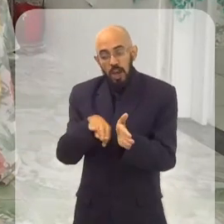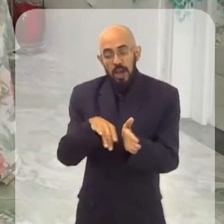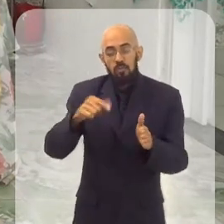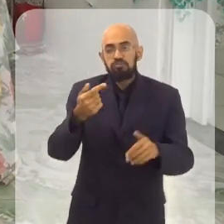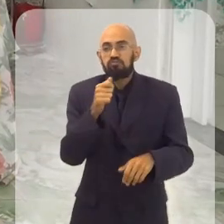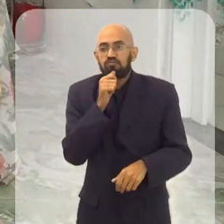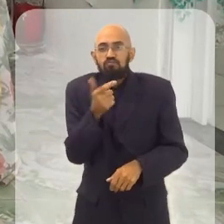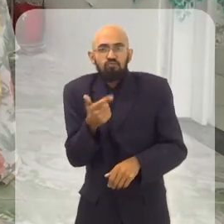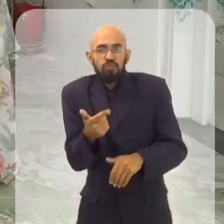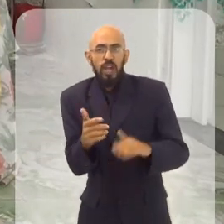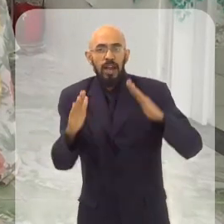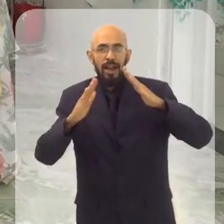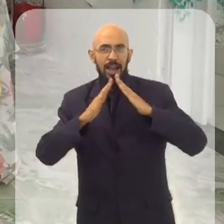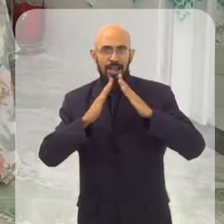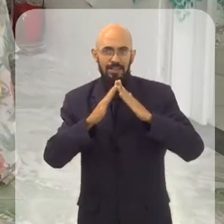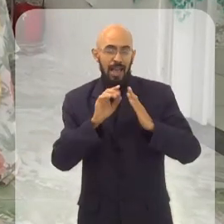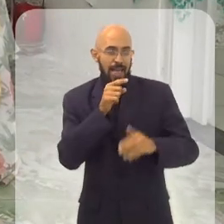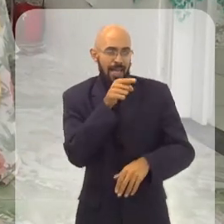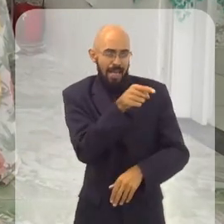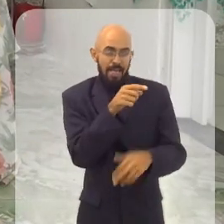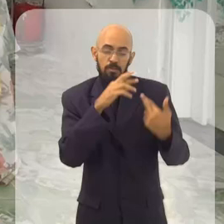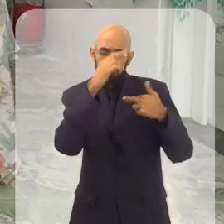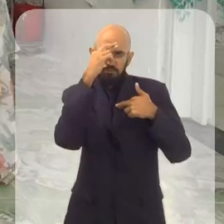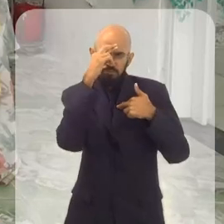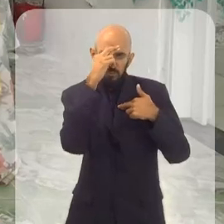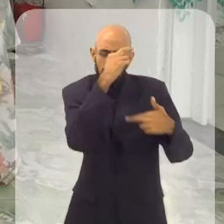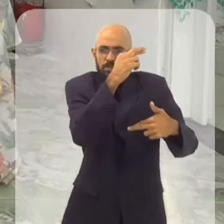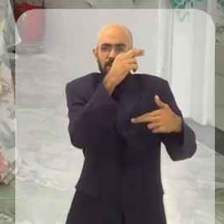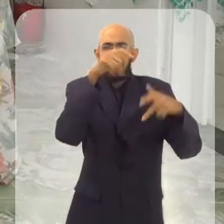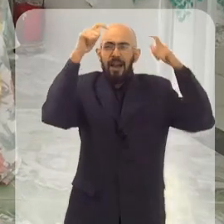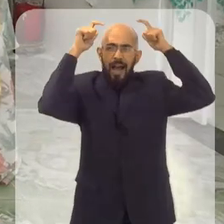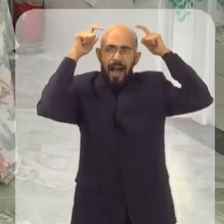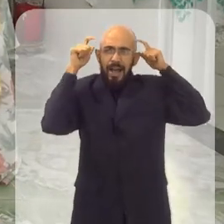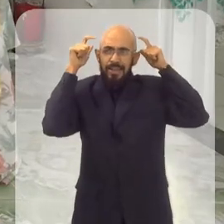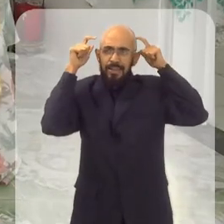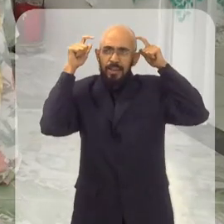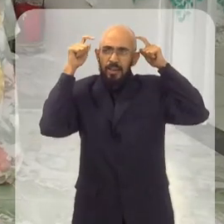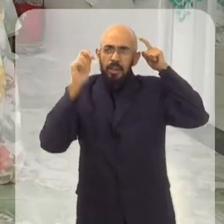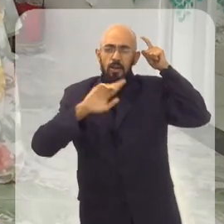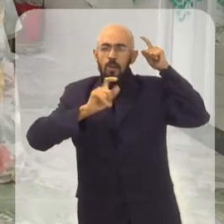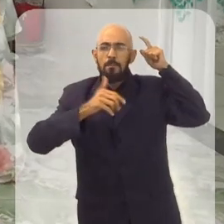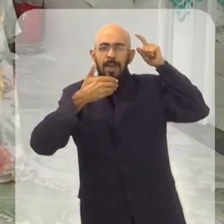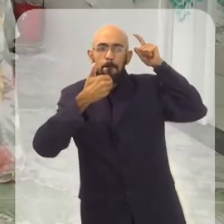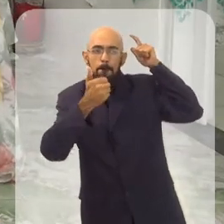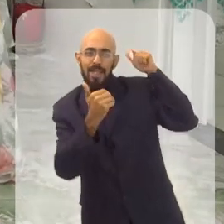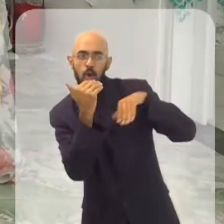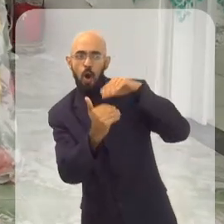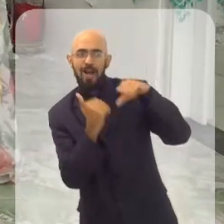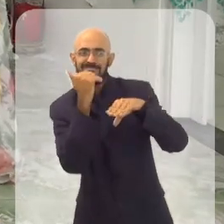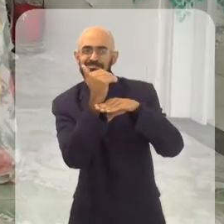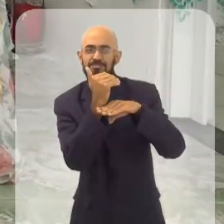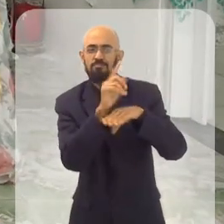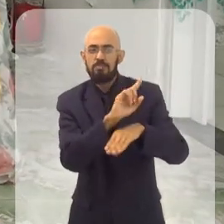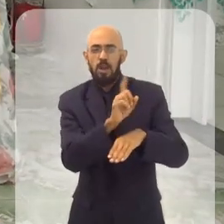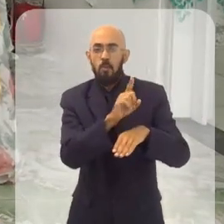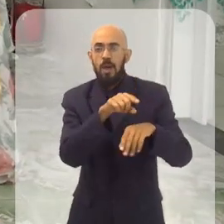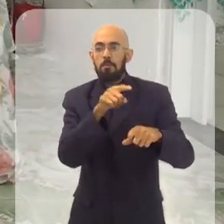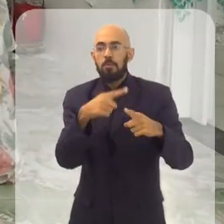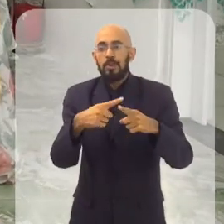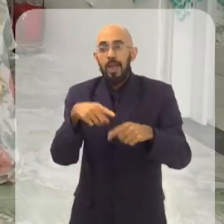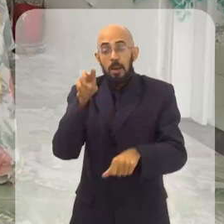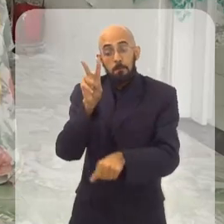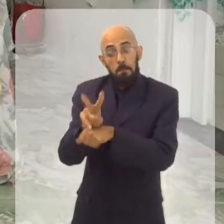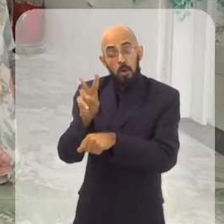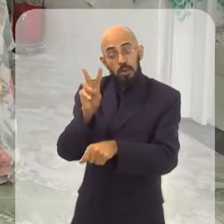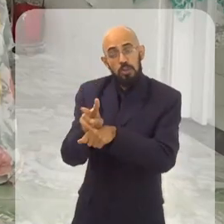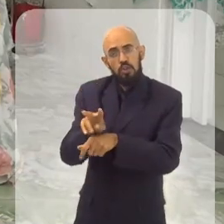sem casa. Então, ela é respeitada, a rainha, não é por ser melhor do que as outras. A rainha porque é que protege o